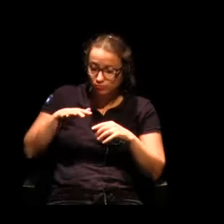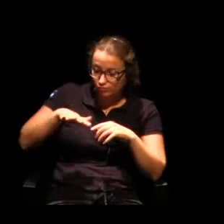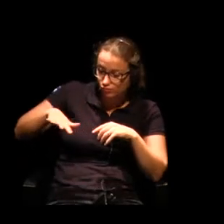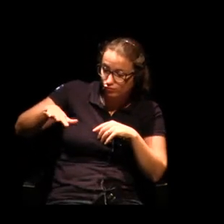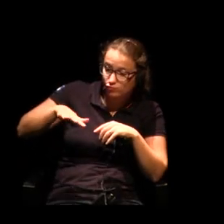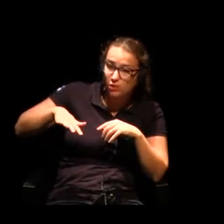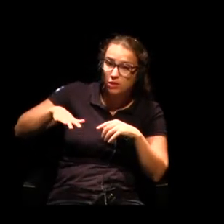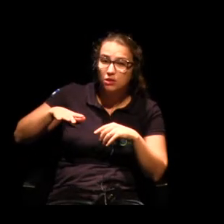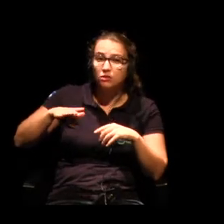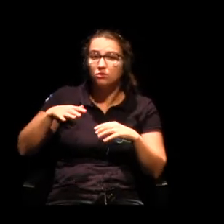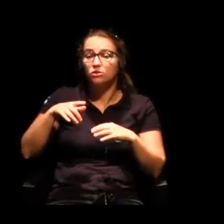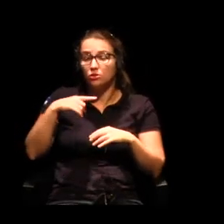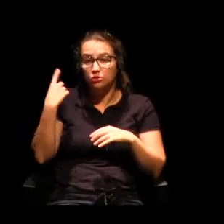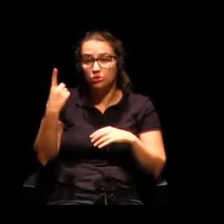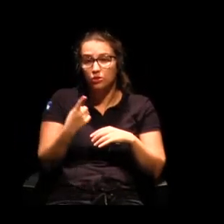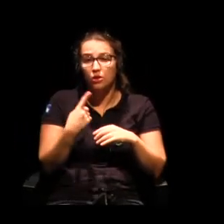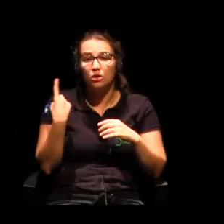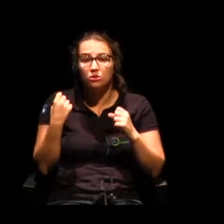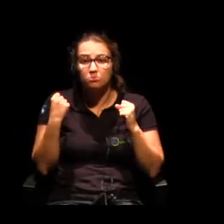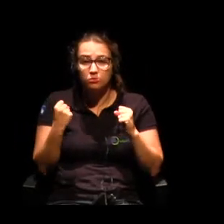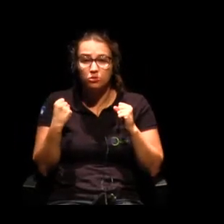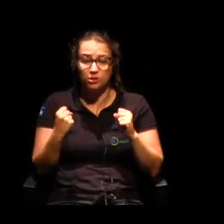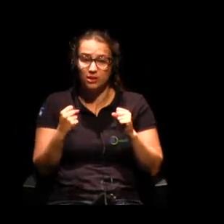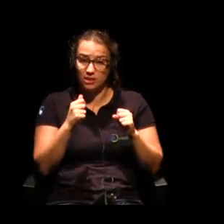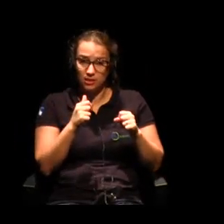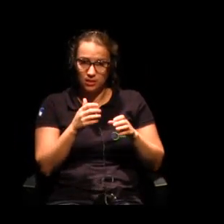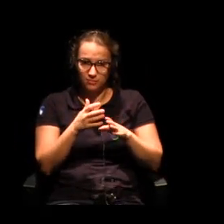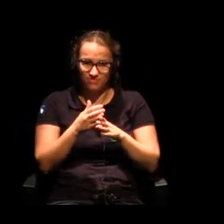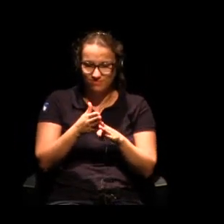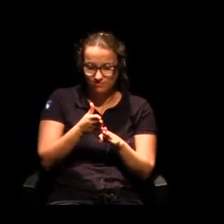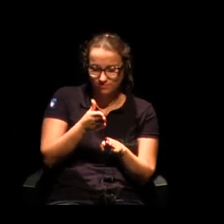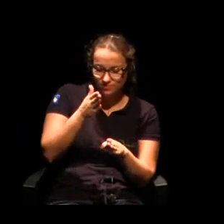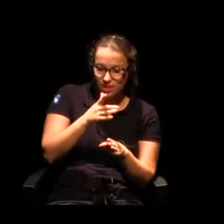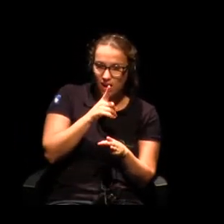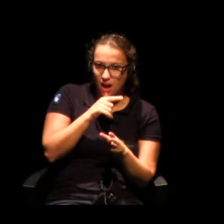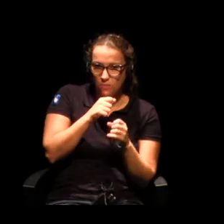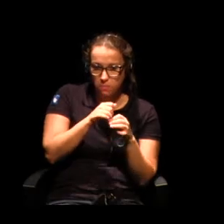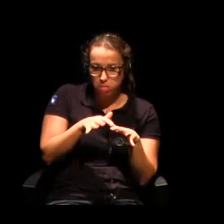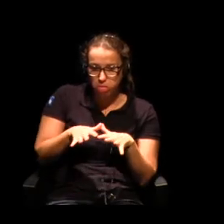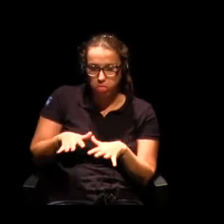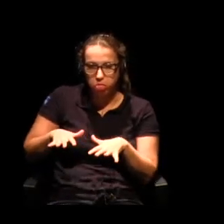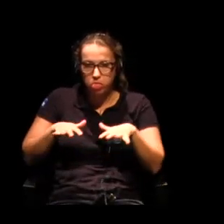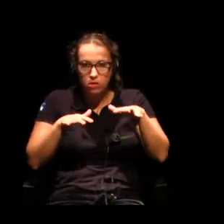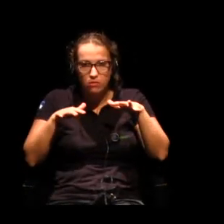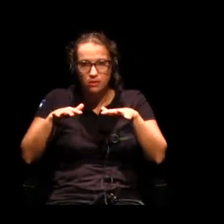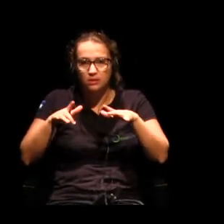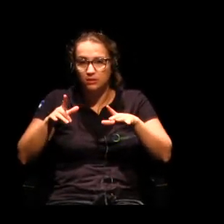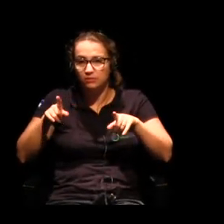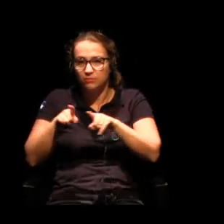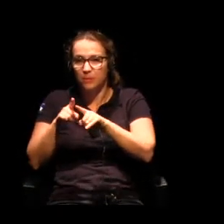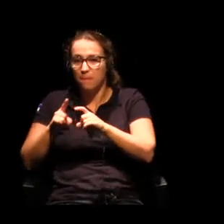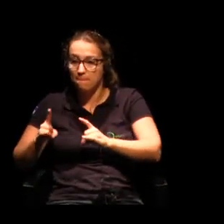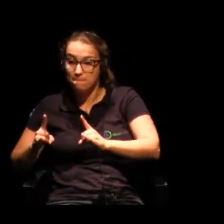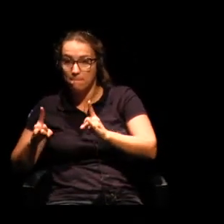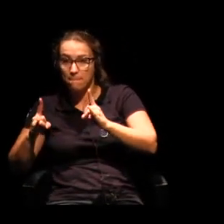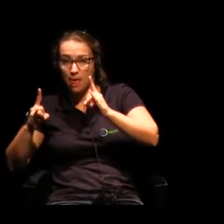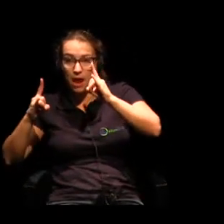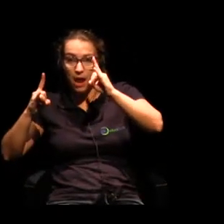e a seguir nós podíamos capturar o valor